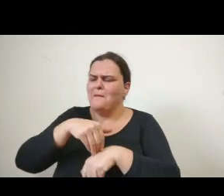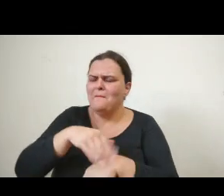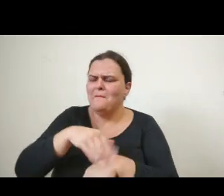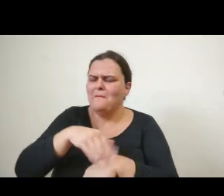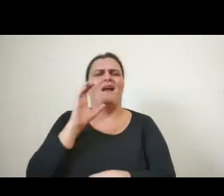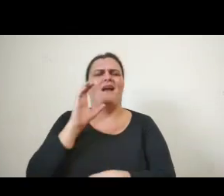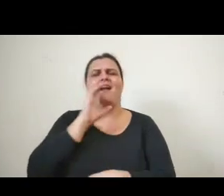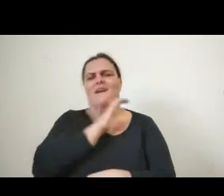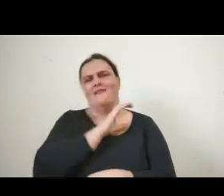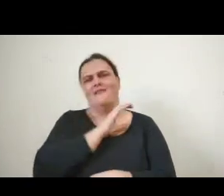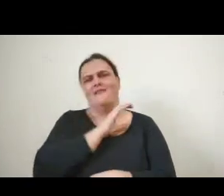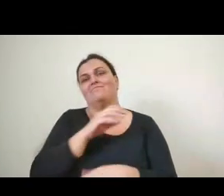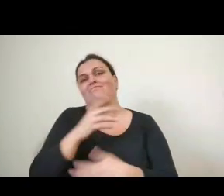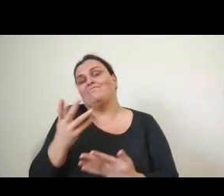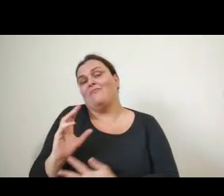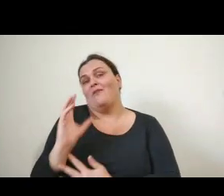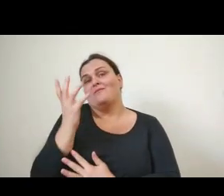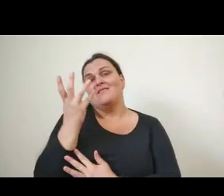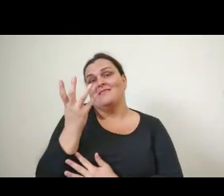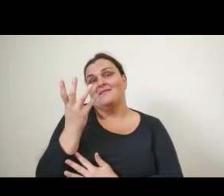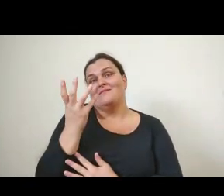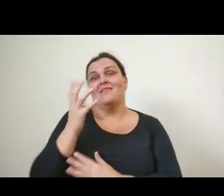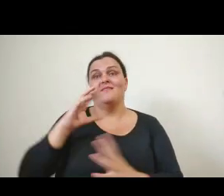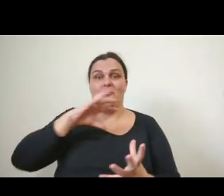causando, né, o aquecimento